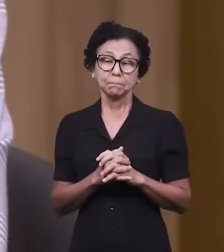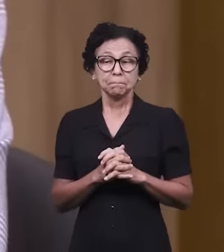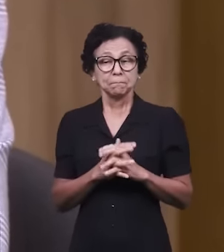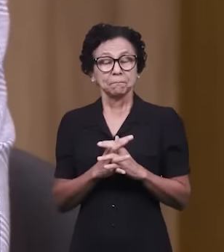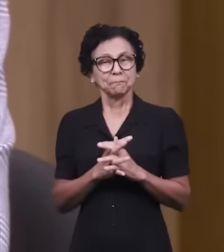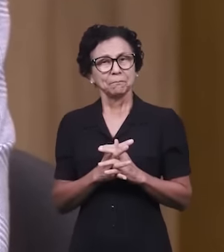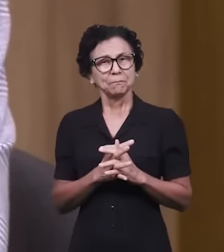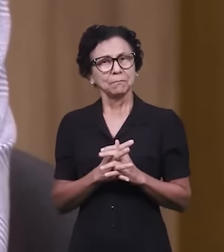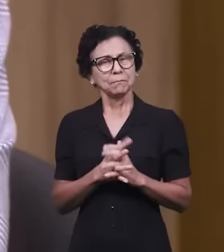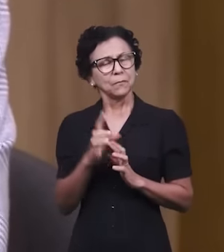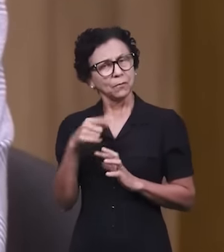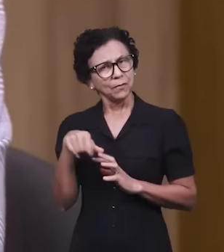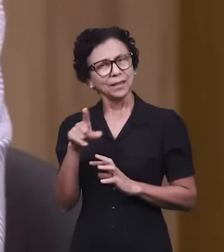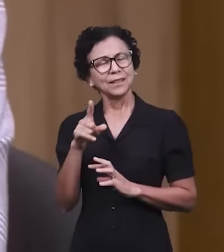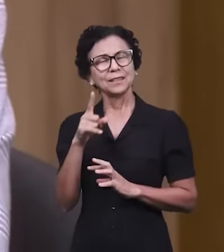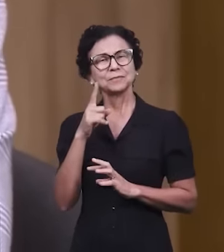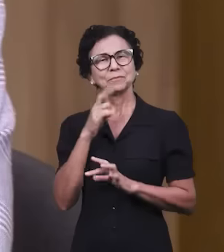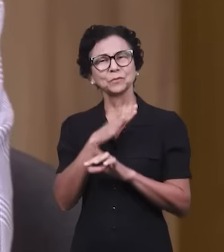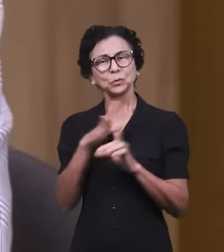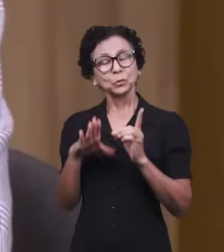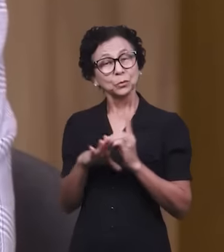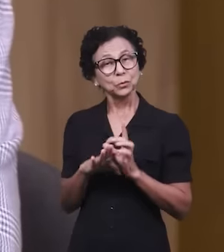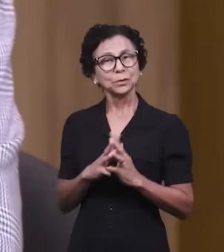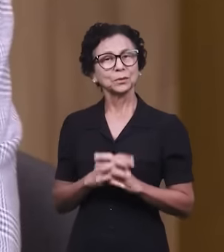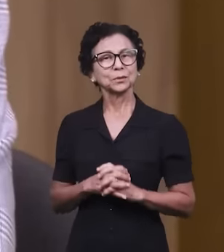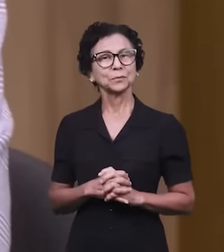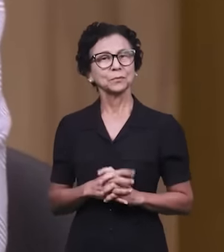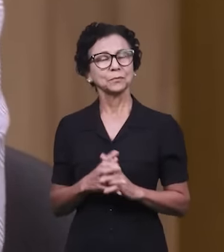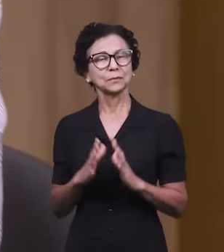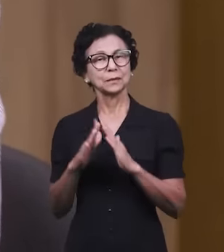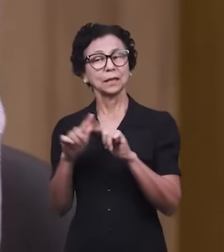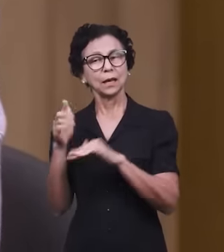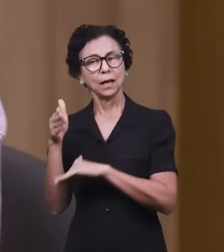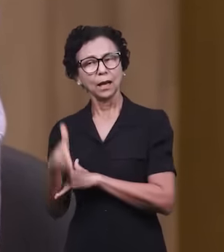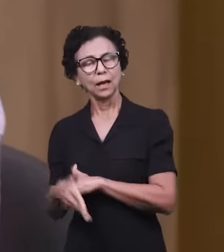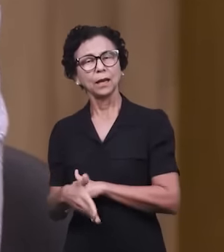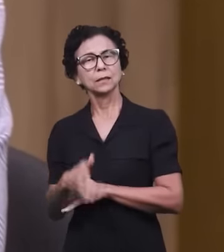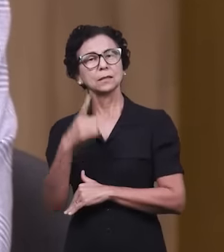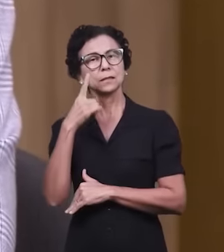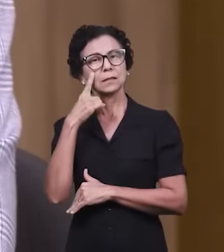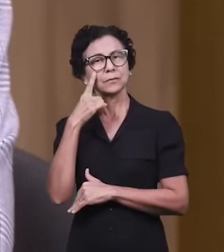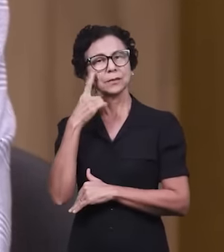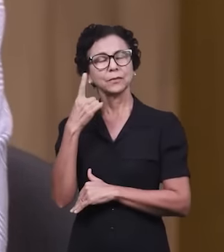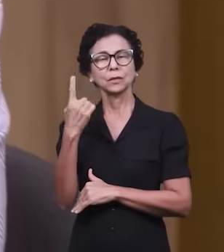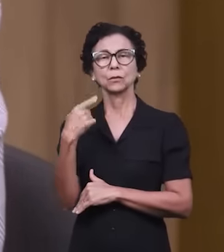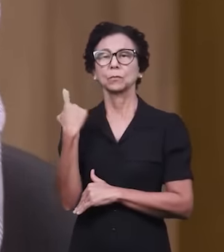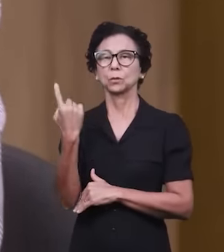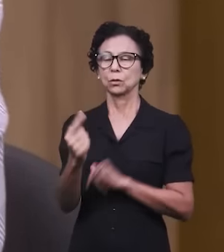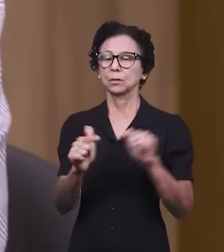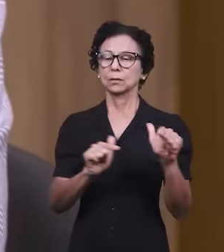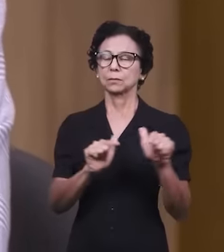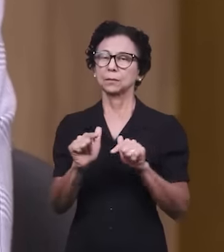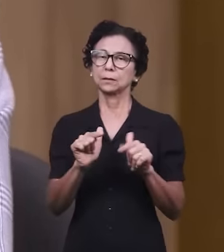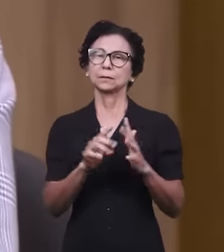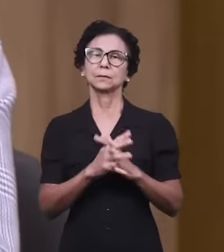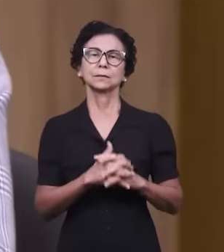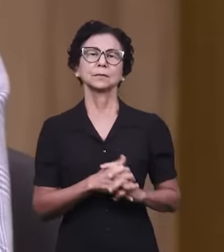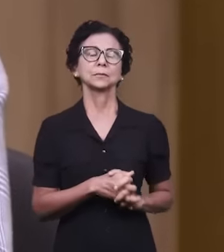nossos cultos, participem dos nossos cultos, entrem nas nossas igrejas e vão ver como é que nós trabalhamos, como é que nós funcionamos.